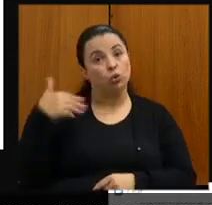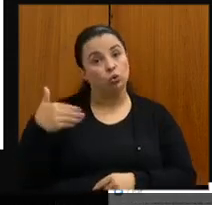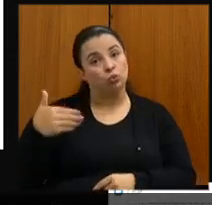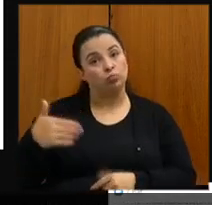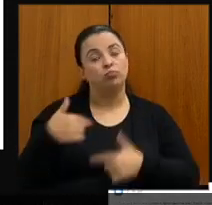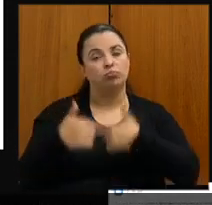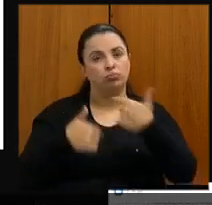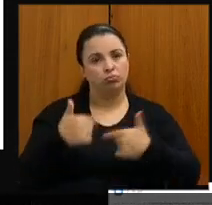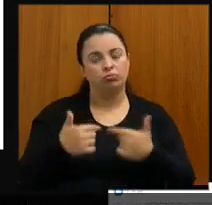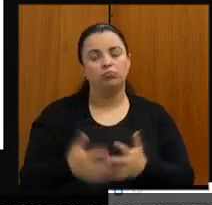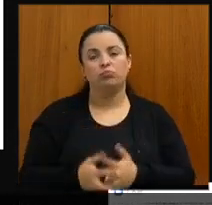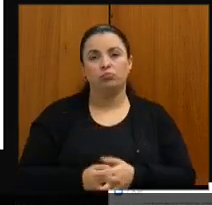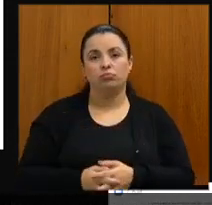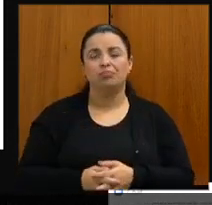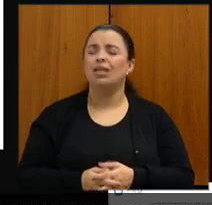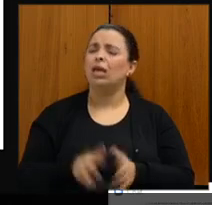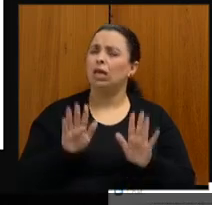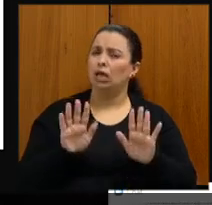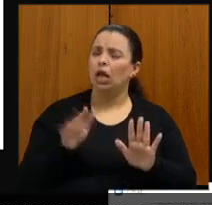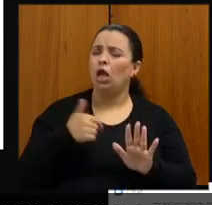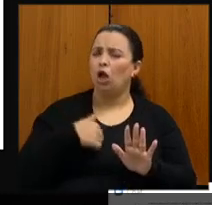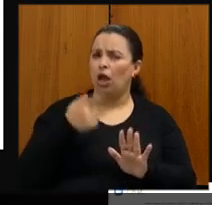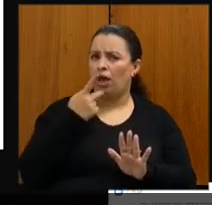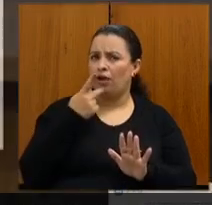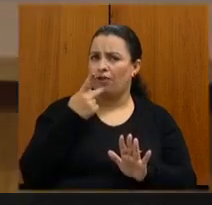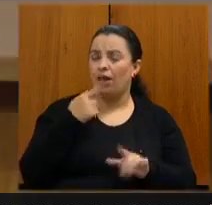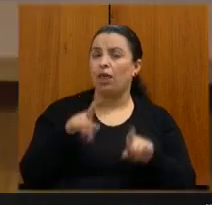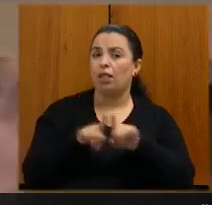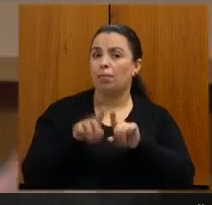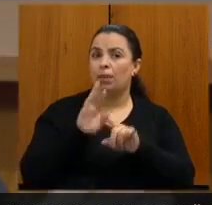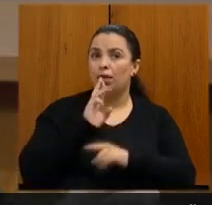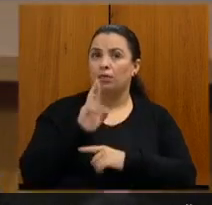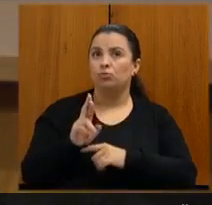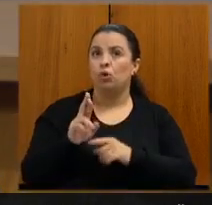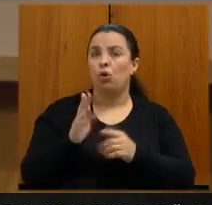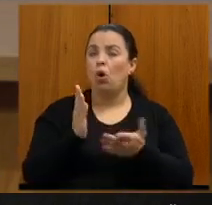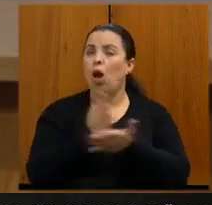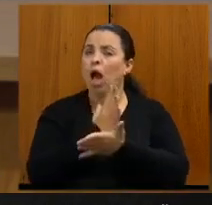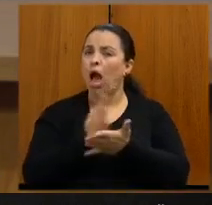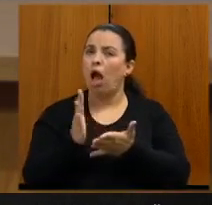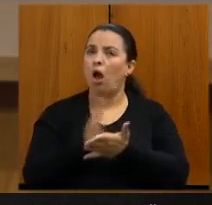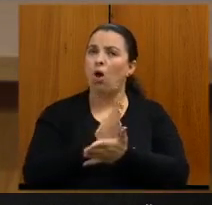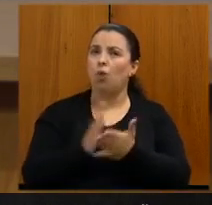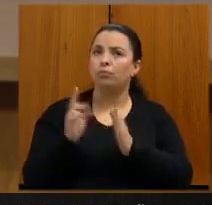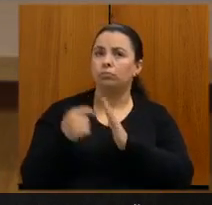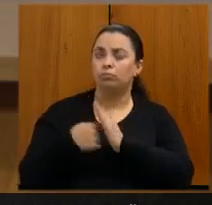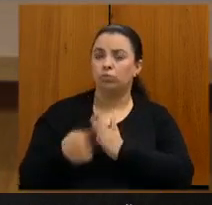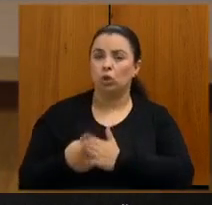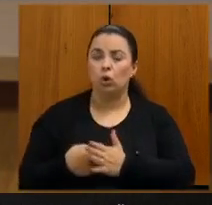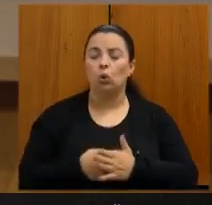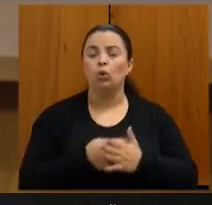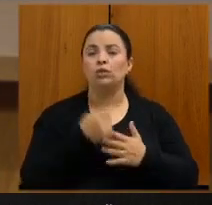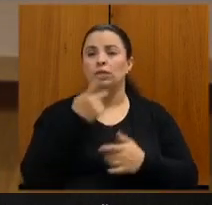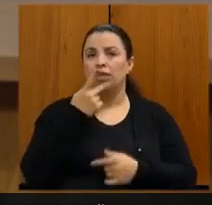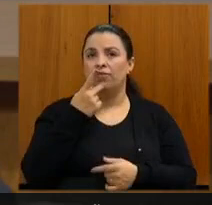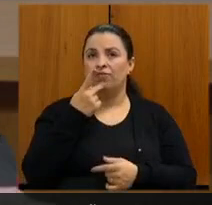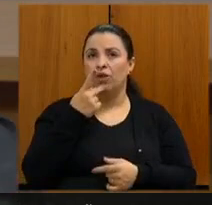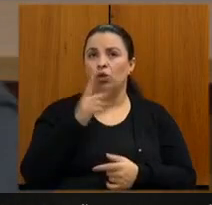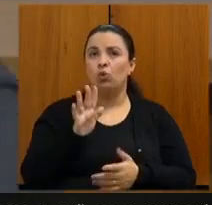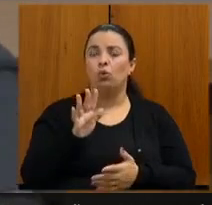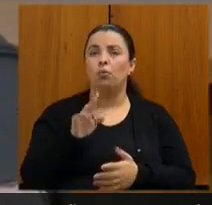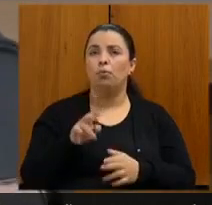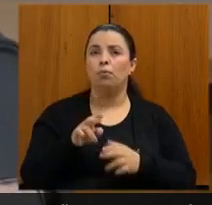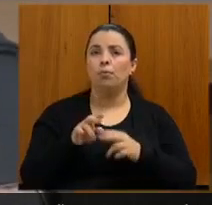e é que eu quero aproveitar até para responder alguns algumas das questões que foram levantadas e